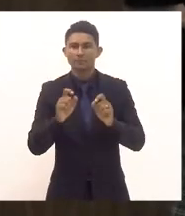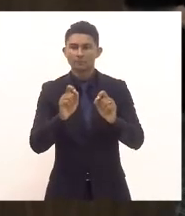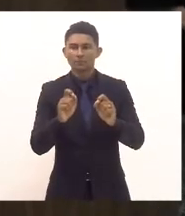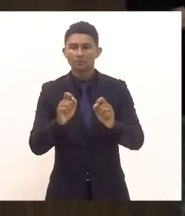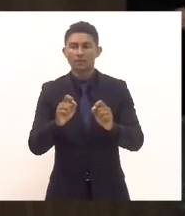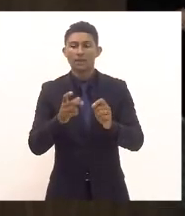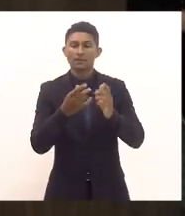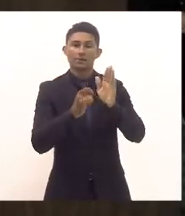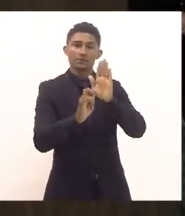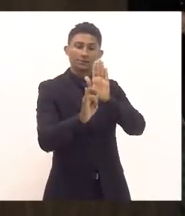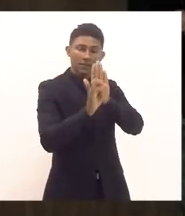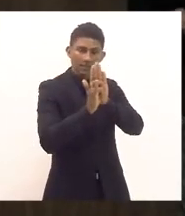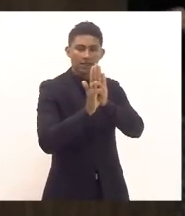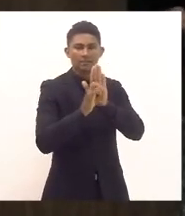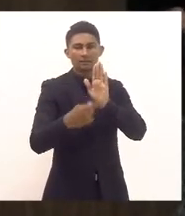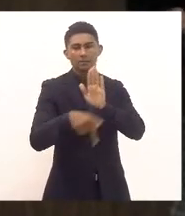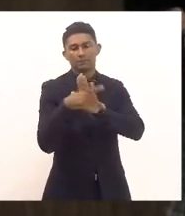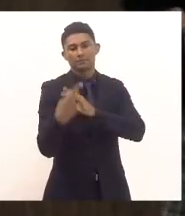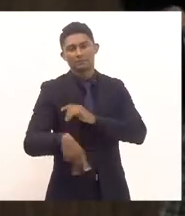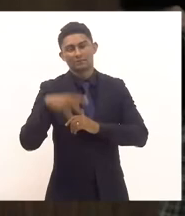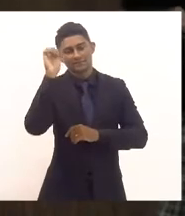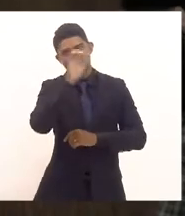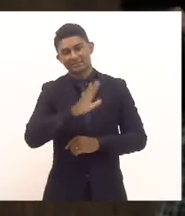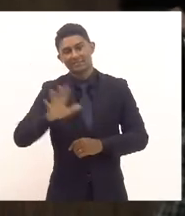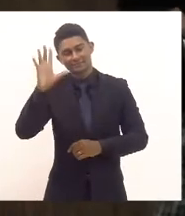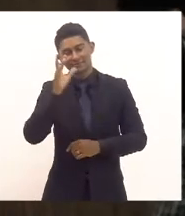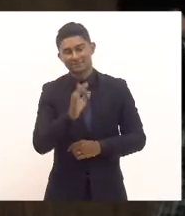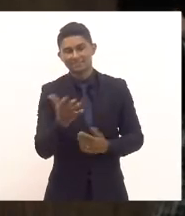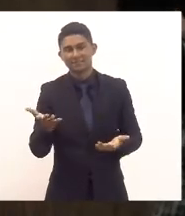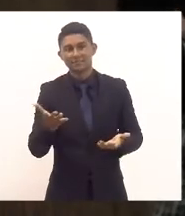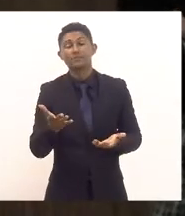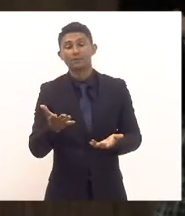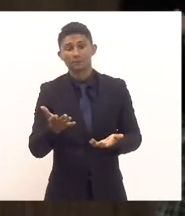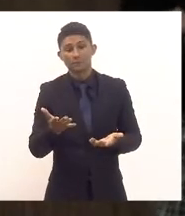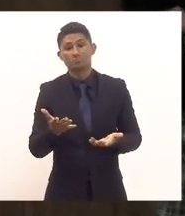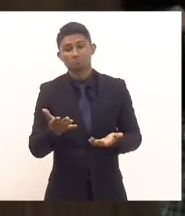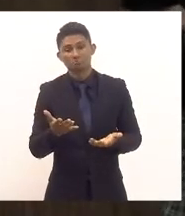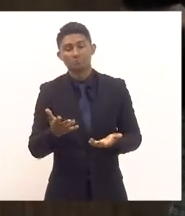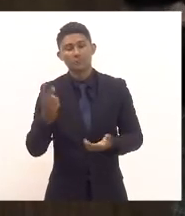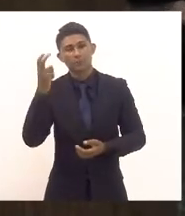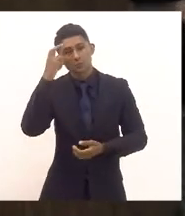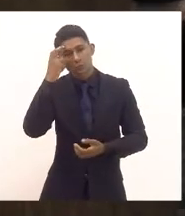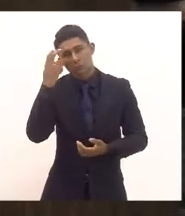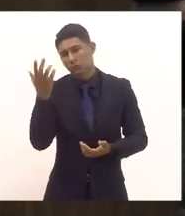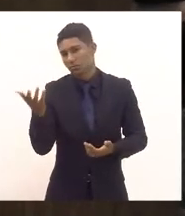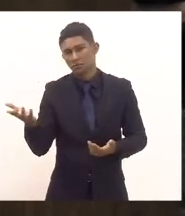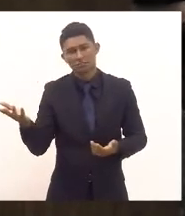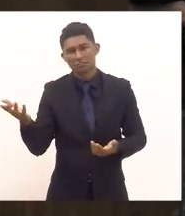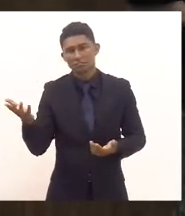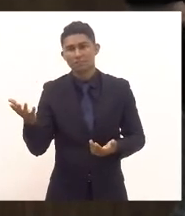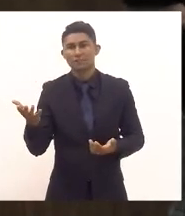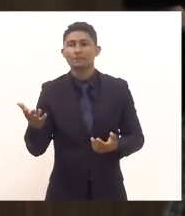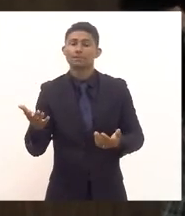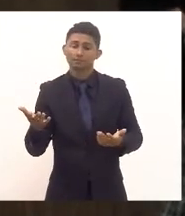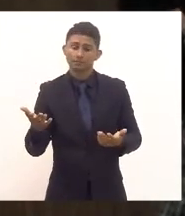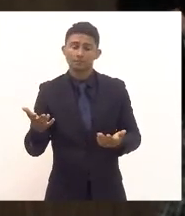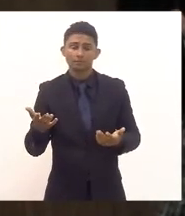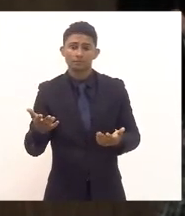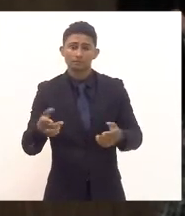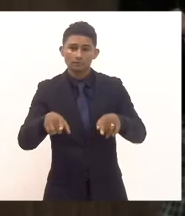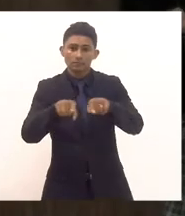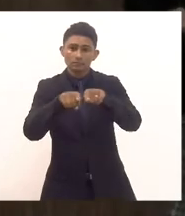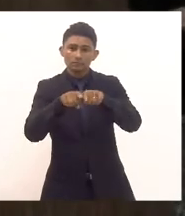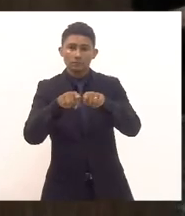da identidade brasileira da identidade nacional da Cultura né Nas questões